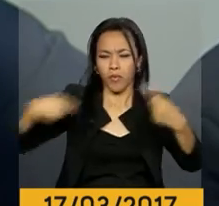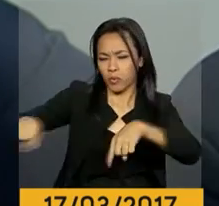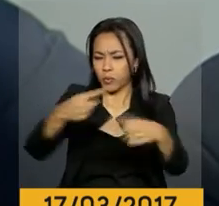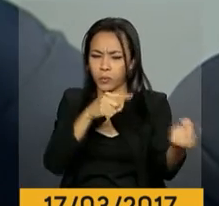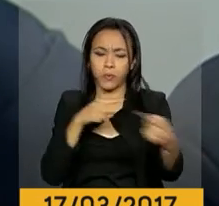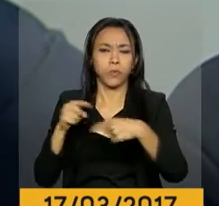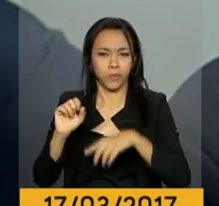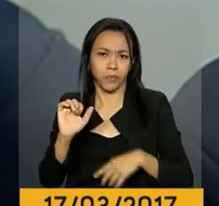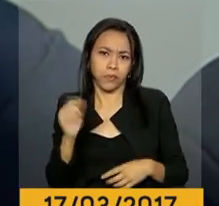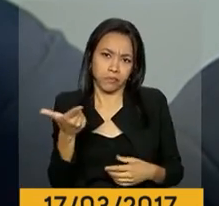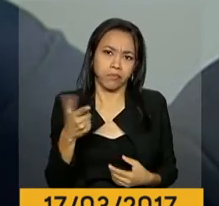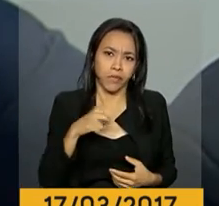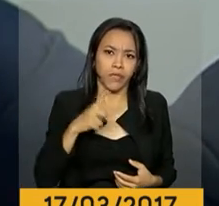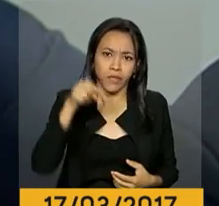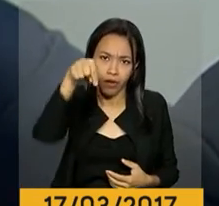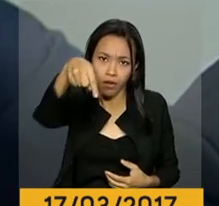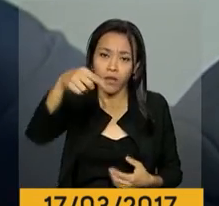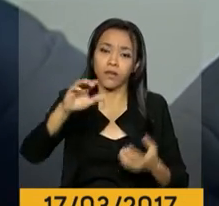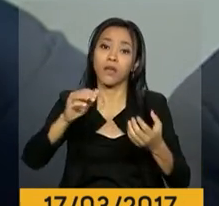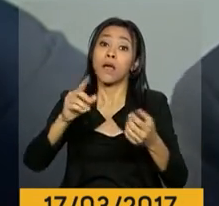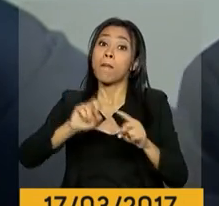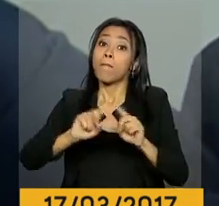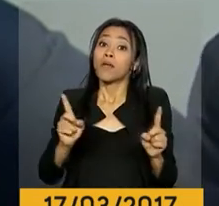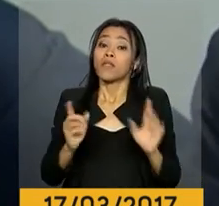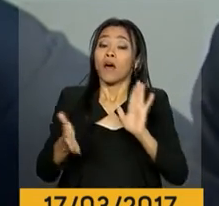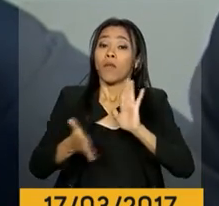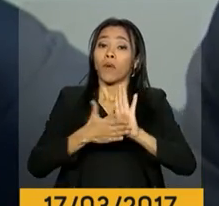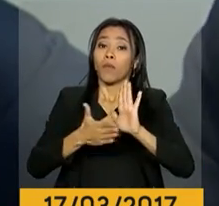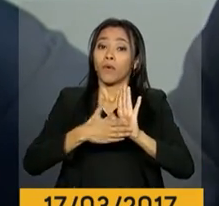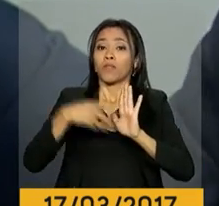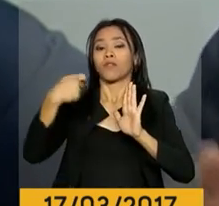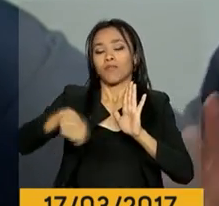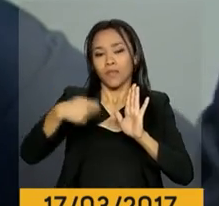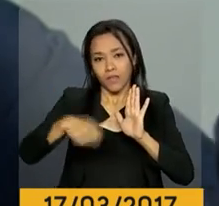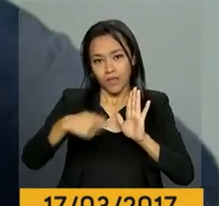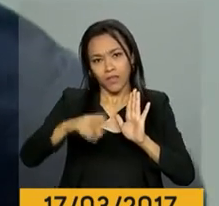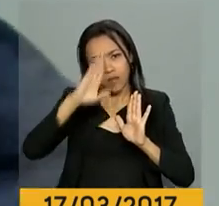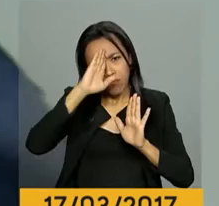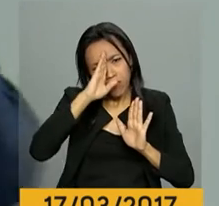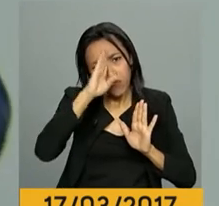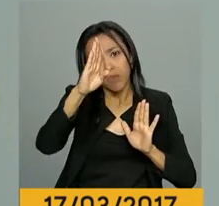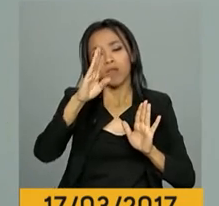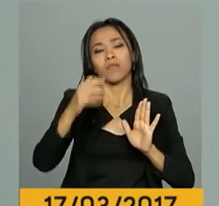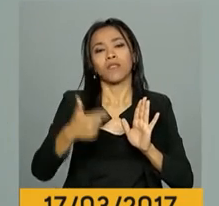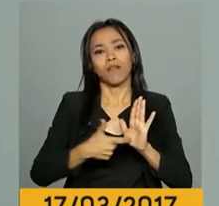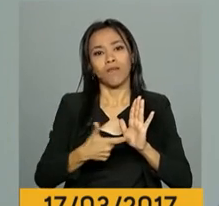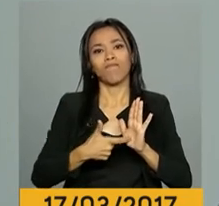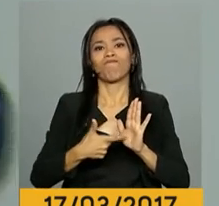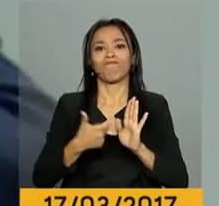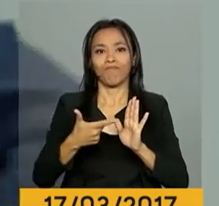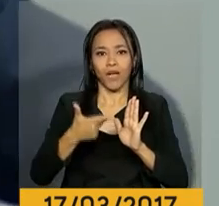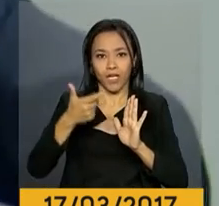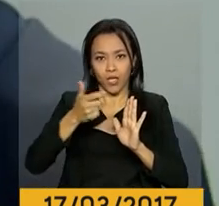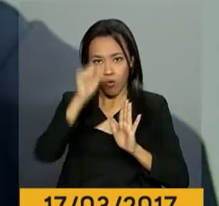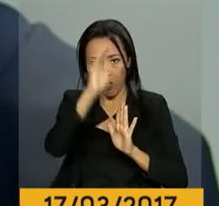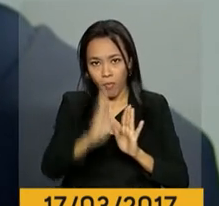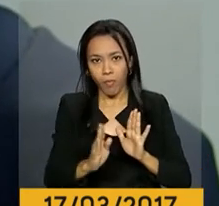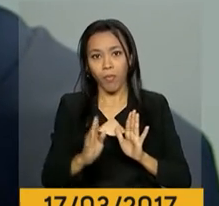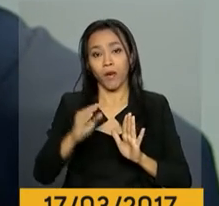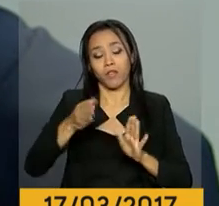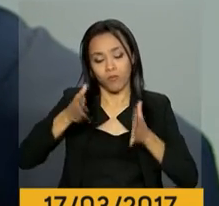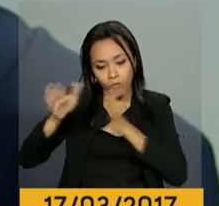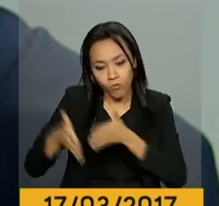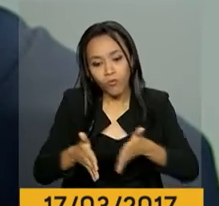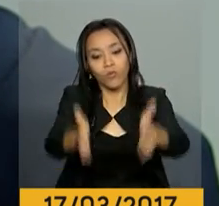que nós achamos que a proposta ideal, a proposta necessária, a proposta fundamental para colocar o país nos trilhos de uma vez